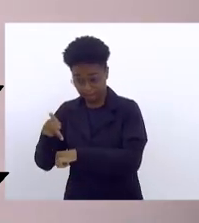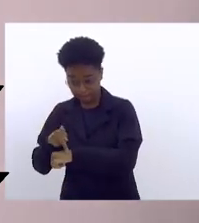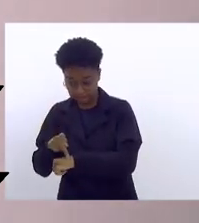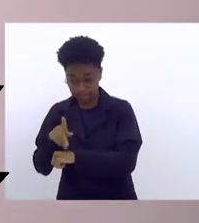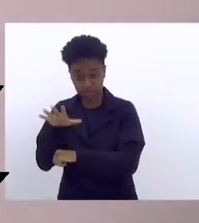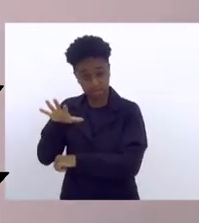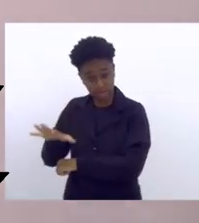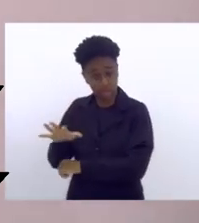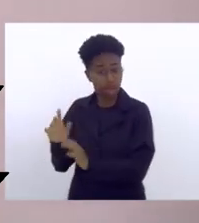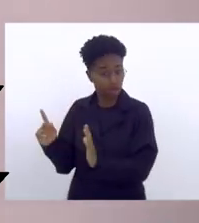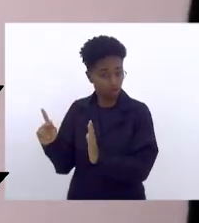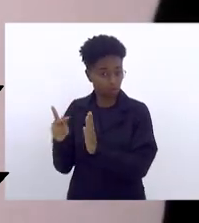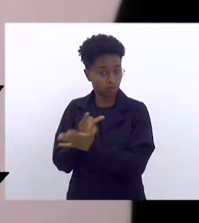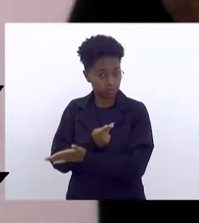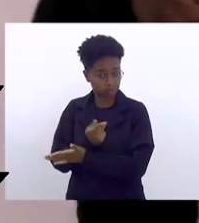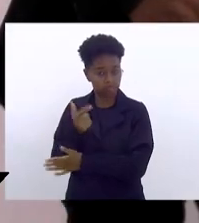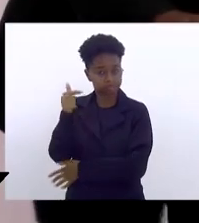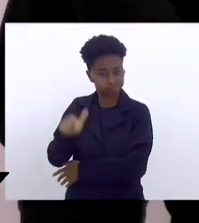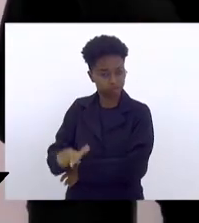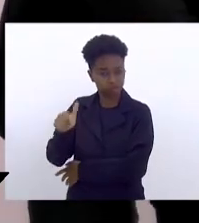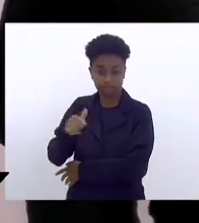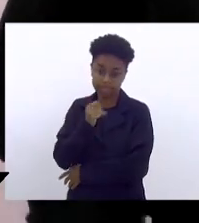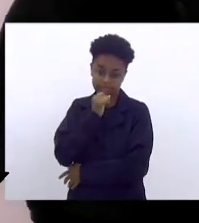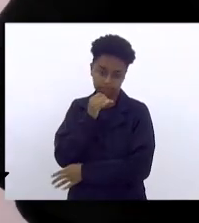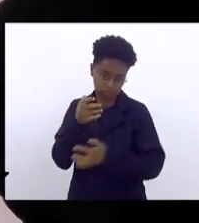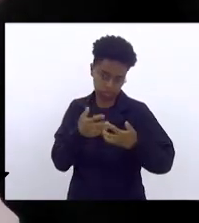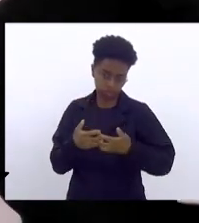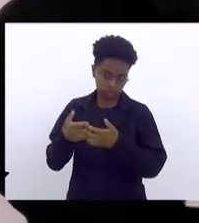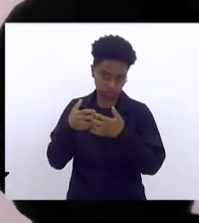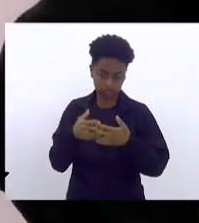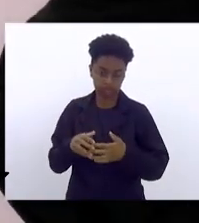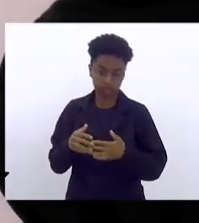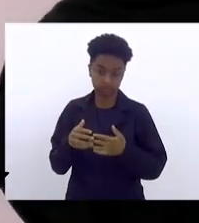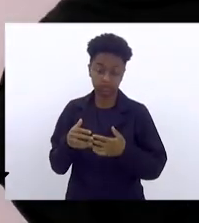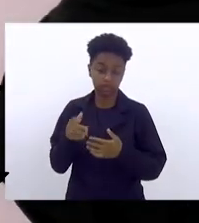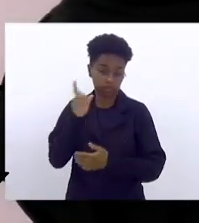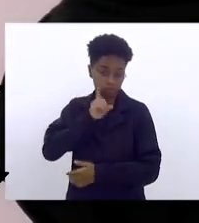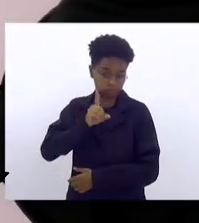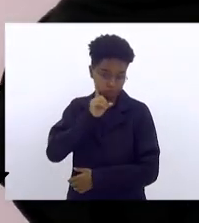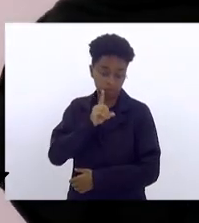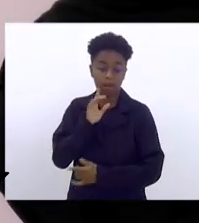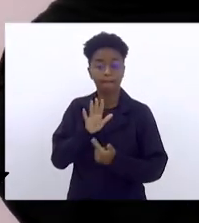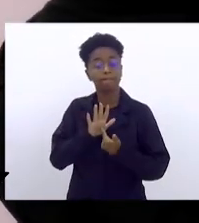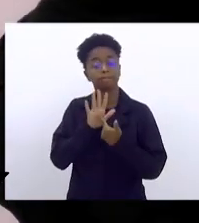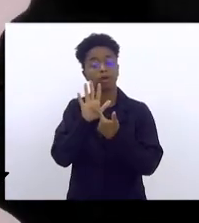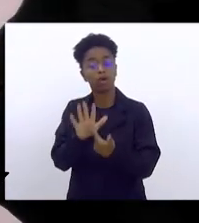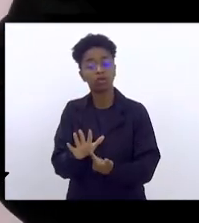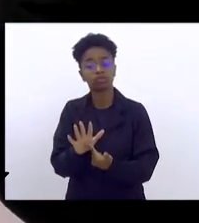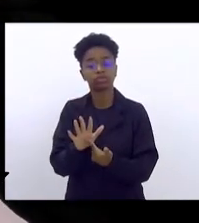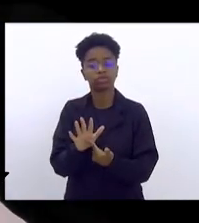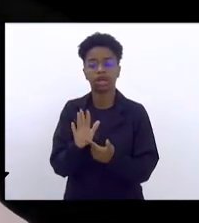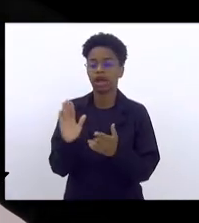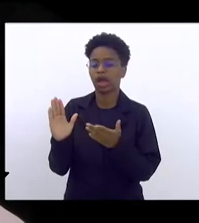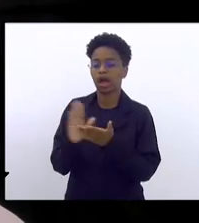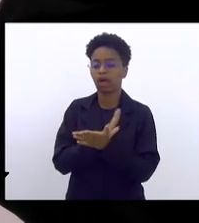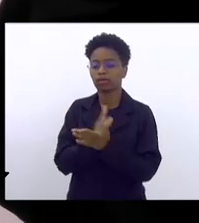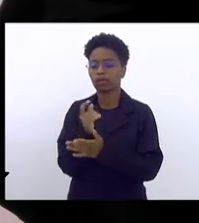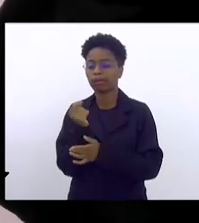situações ocorrem com maior frequência como os Estados Unidos por exemplo já dão as evidências de que algumas